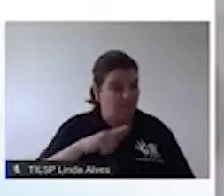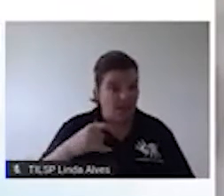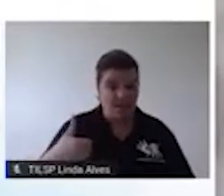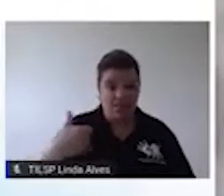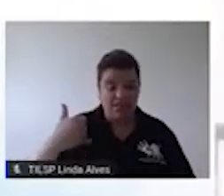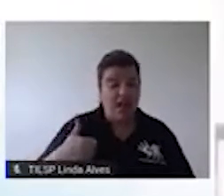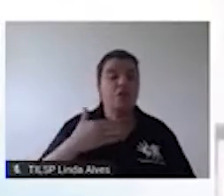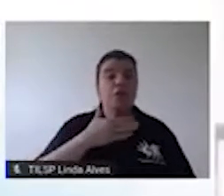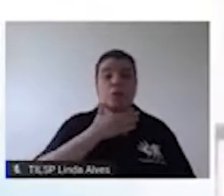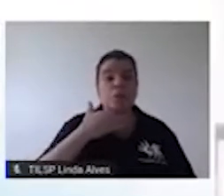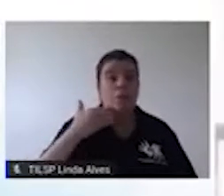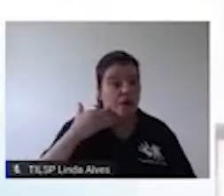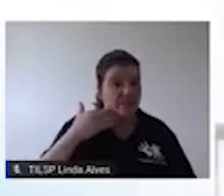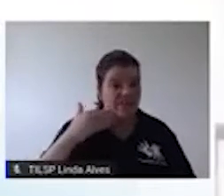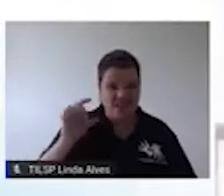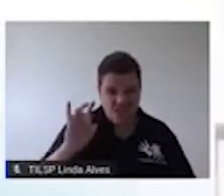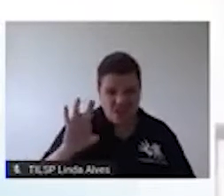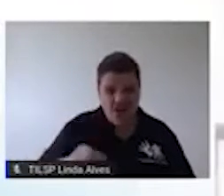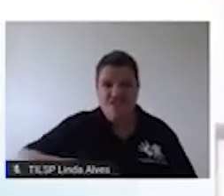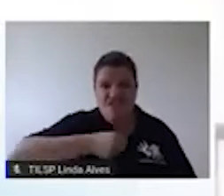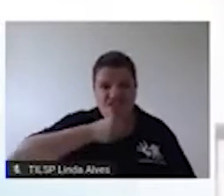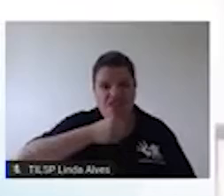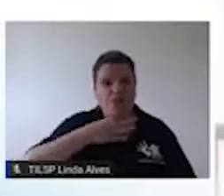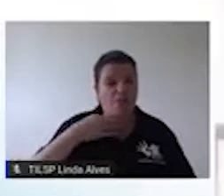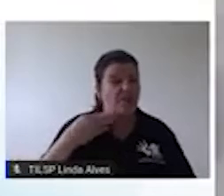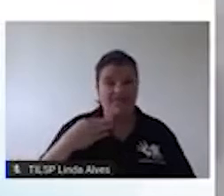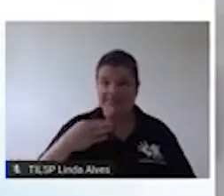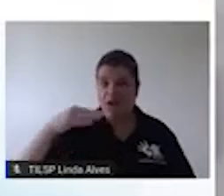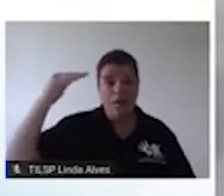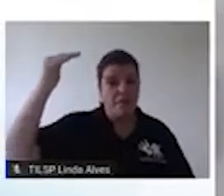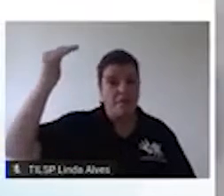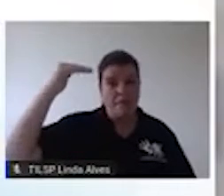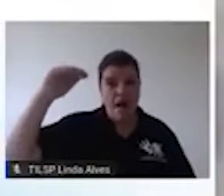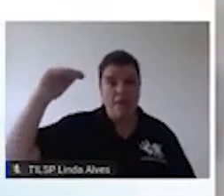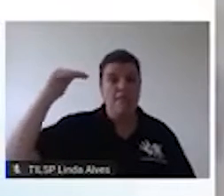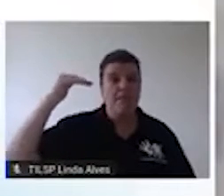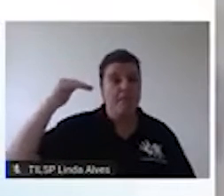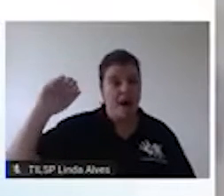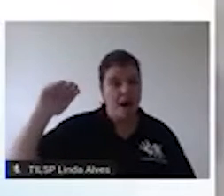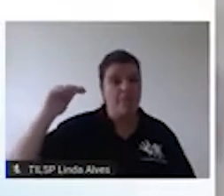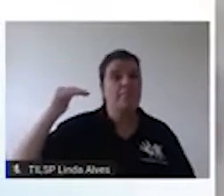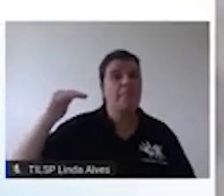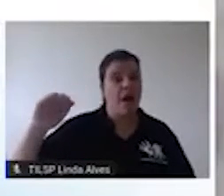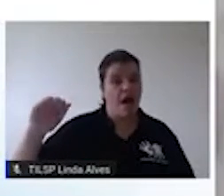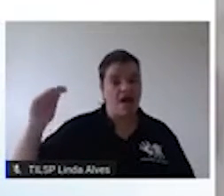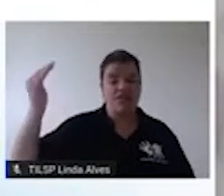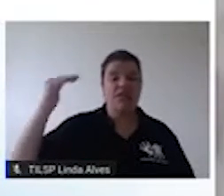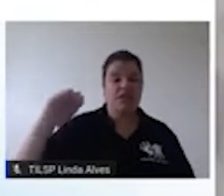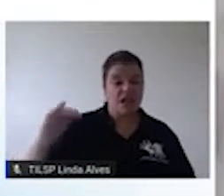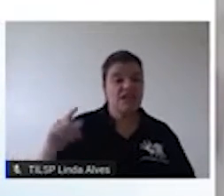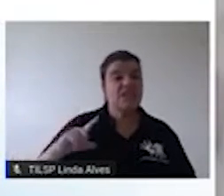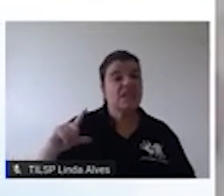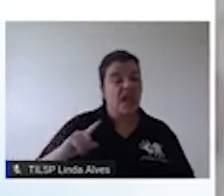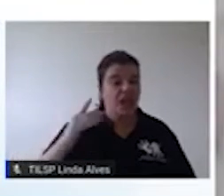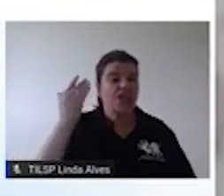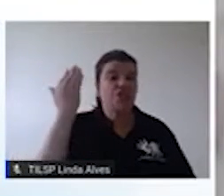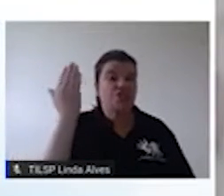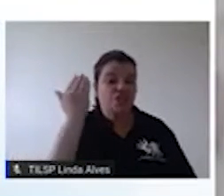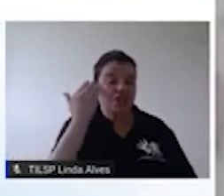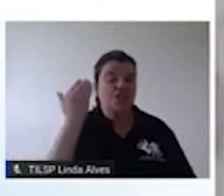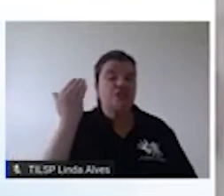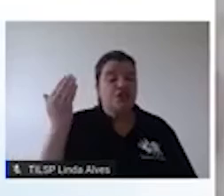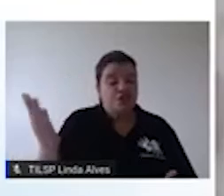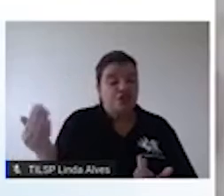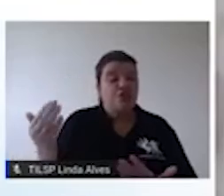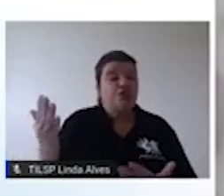estão morrendo, está caindo. Exato. Porque é entre os jovens, não é, que o não uso da máscara está